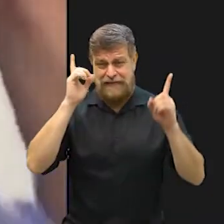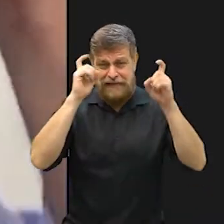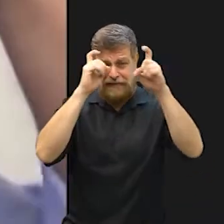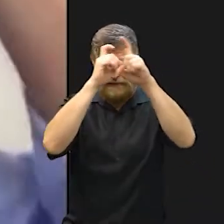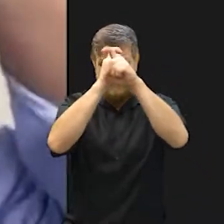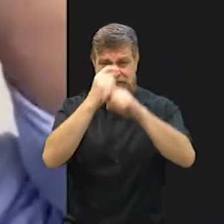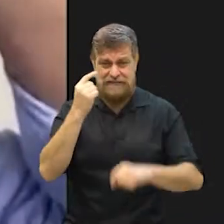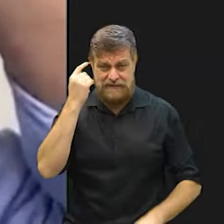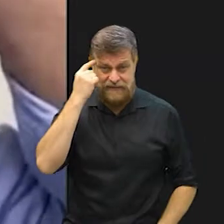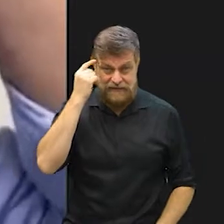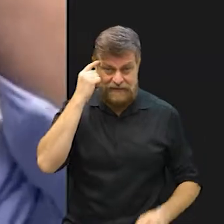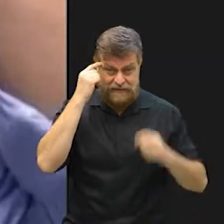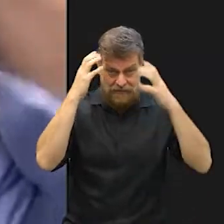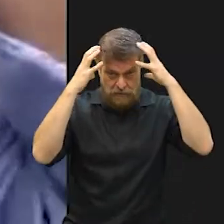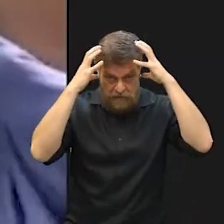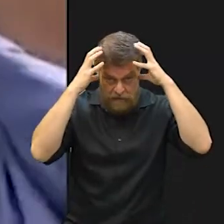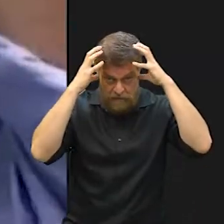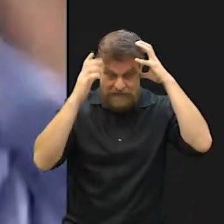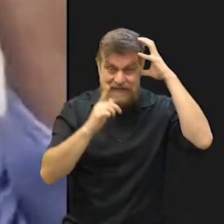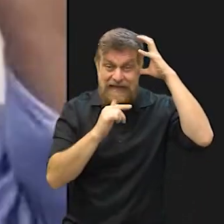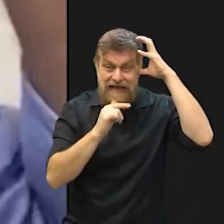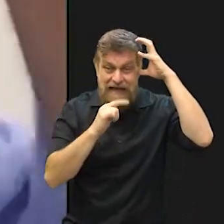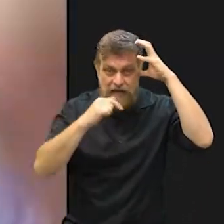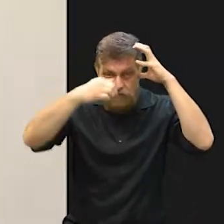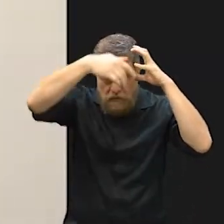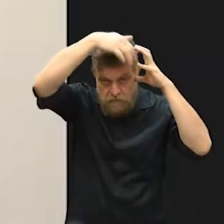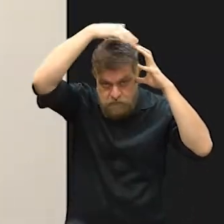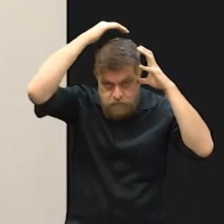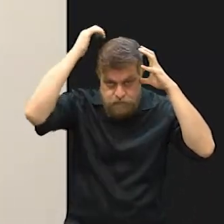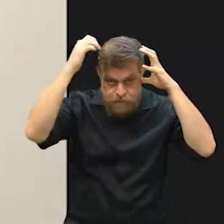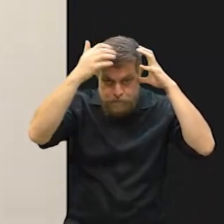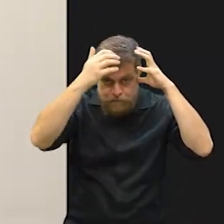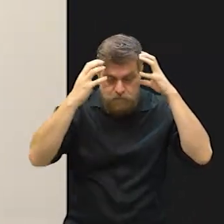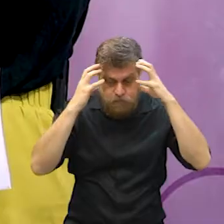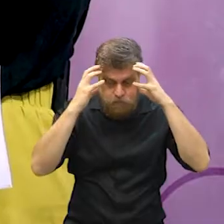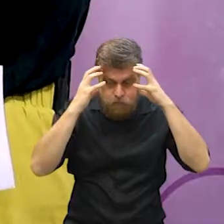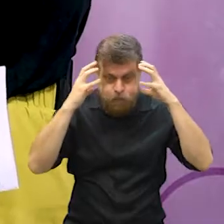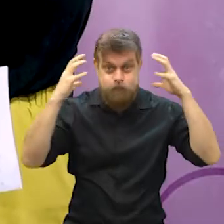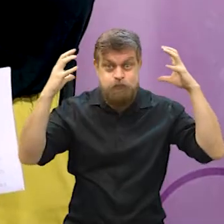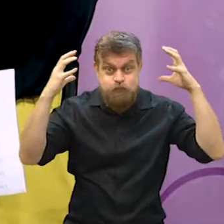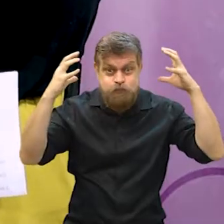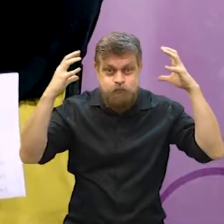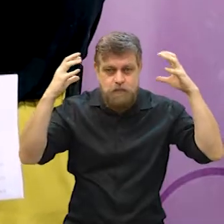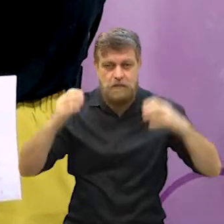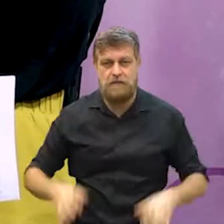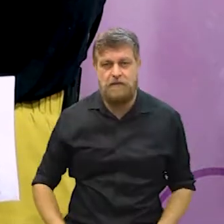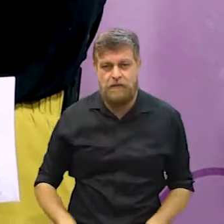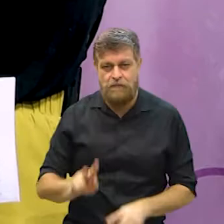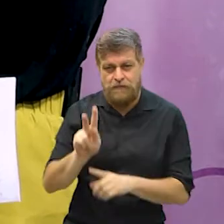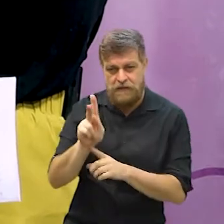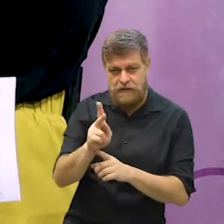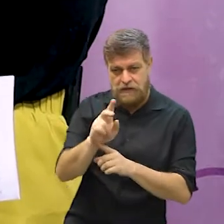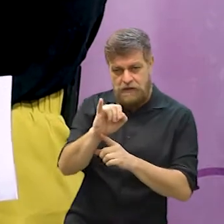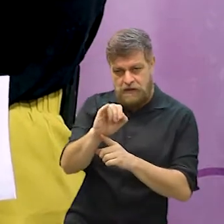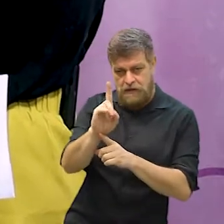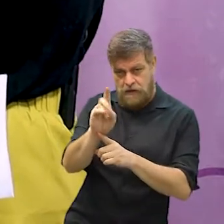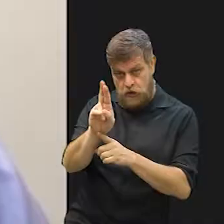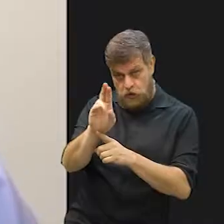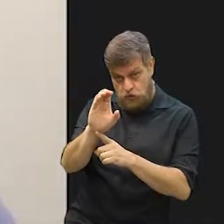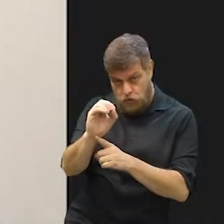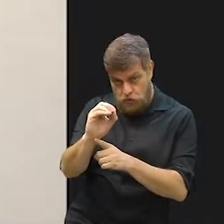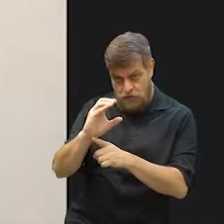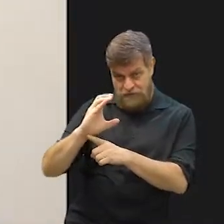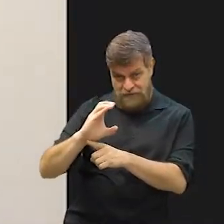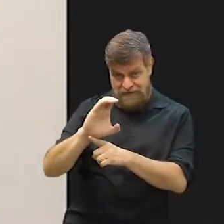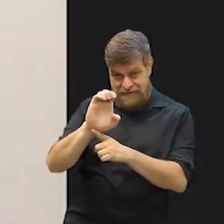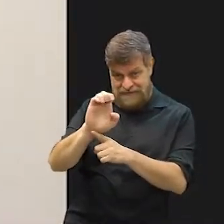dificultando a circulação de líquido no cérebro. Essas crianças ficam com hidrocefalia. E, doutor, por que isso acontece?